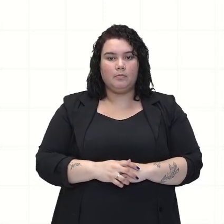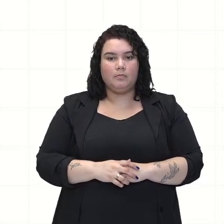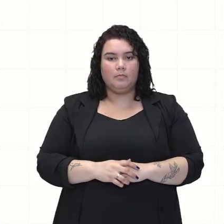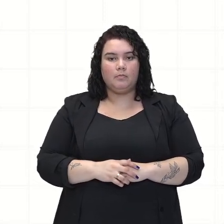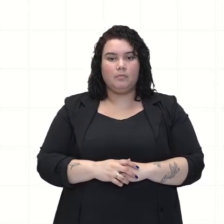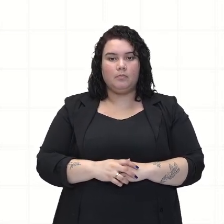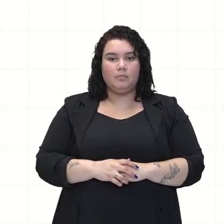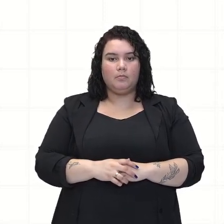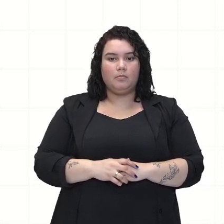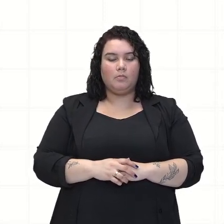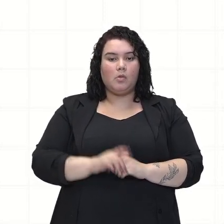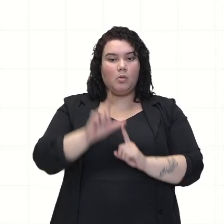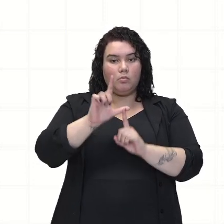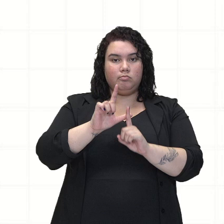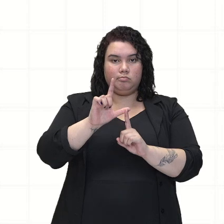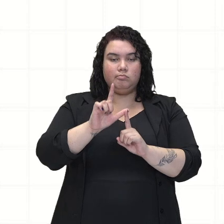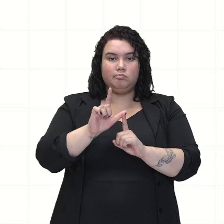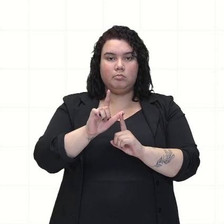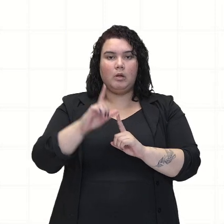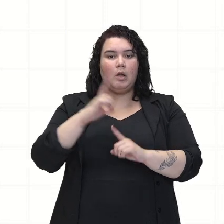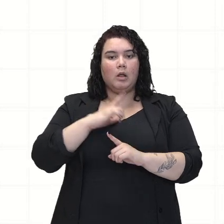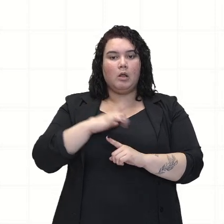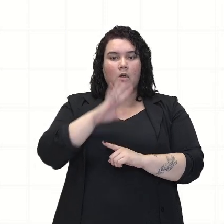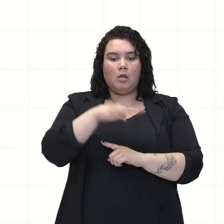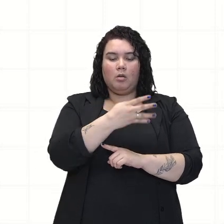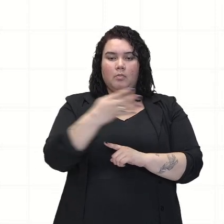Olha o litro aqui. Aí para...